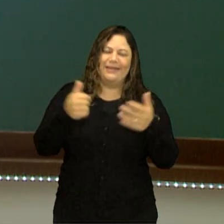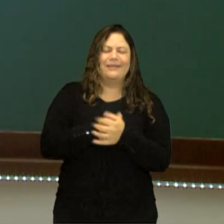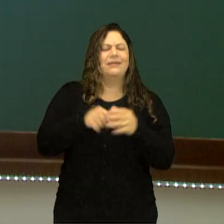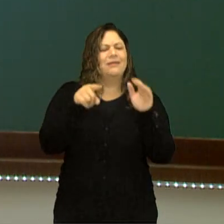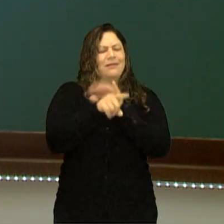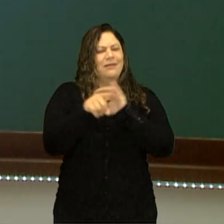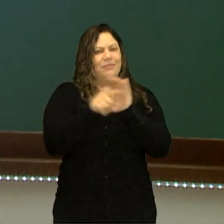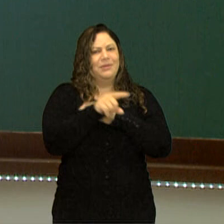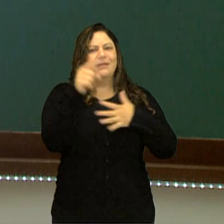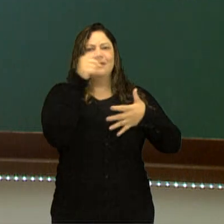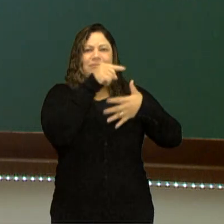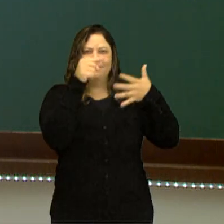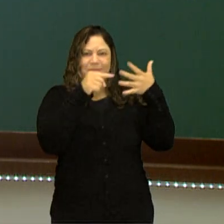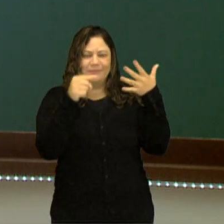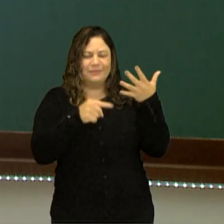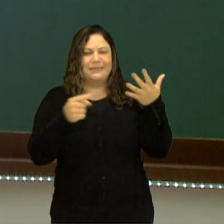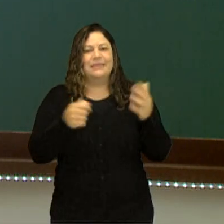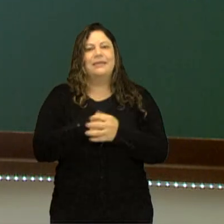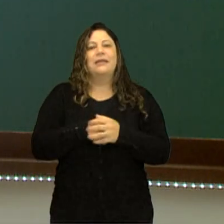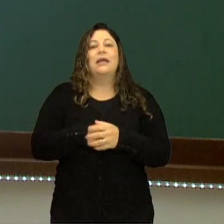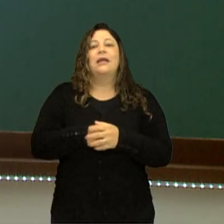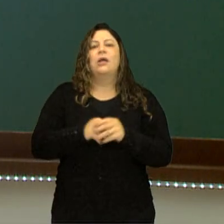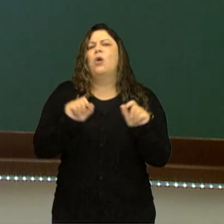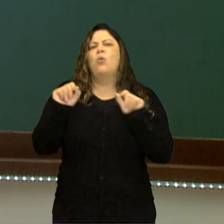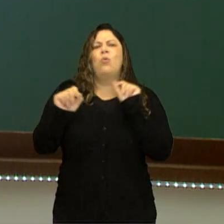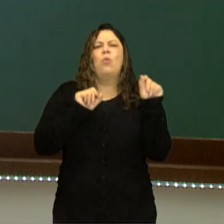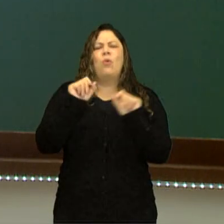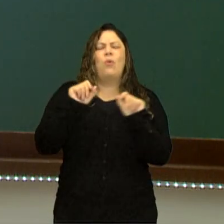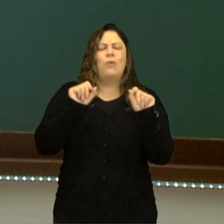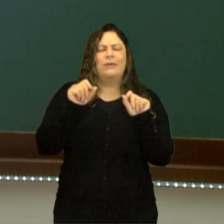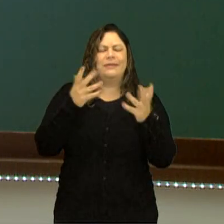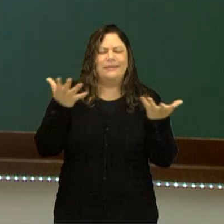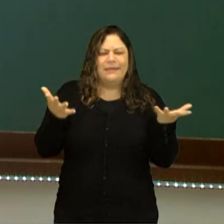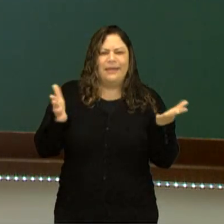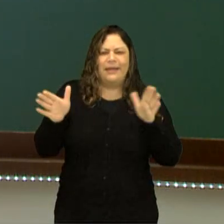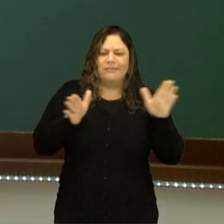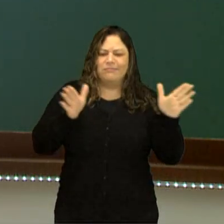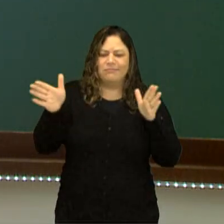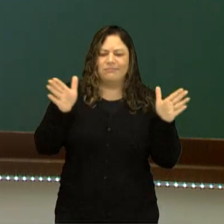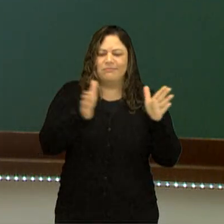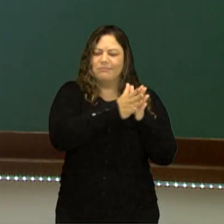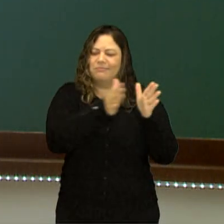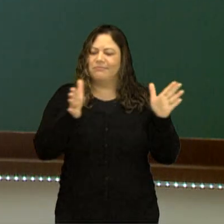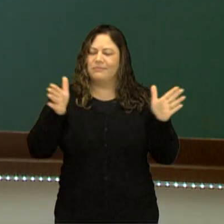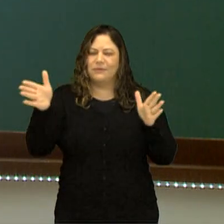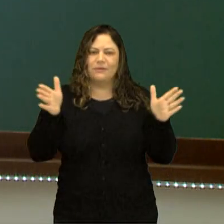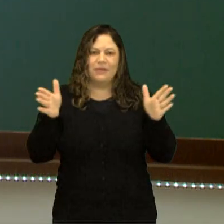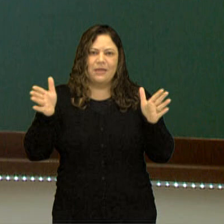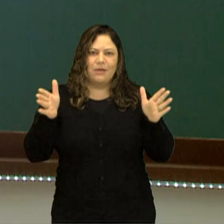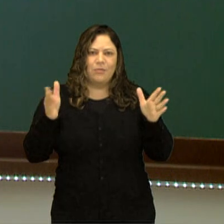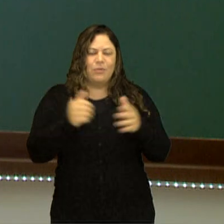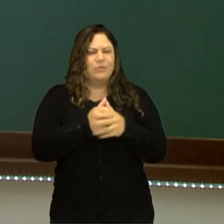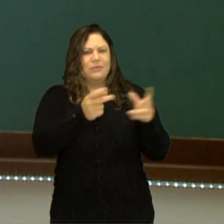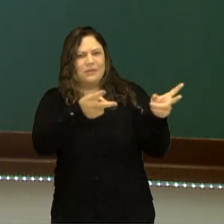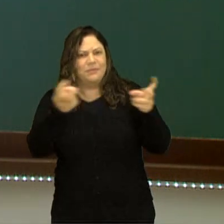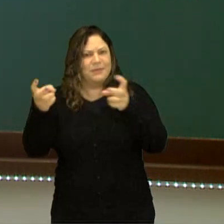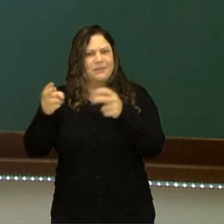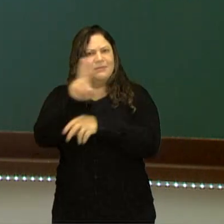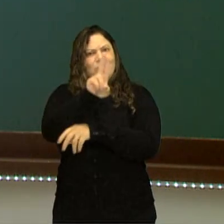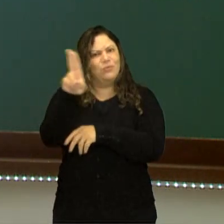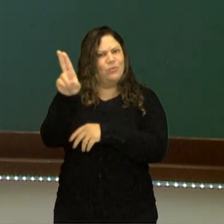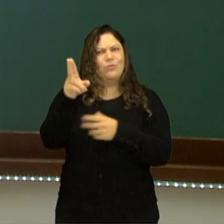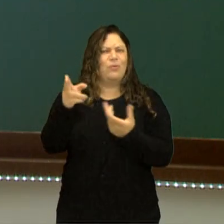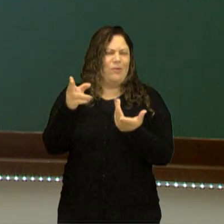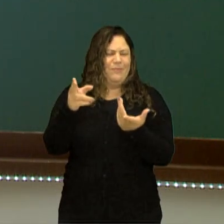esses elementos da narrativa, a questão temporal do texto. Fora isso, você percebeu, até o nome é um